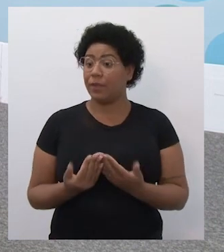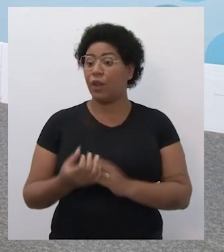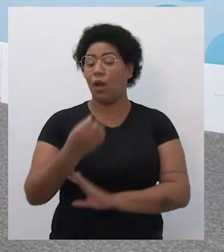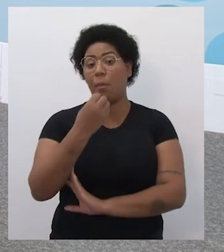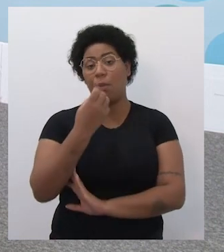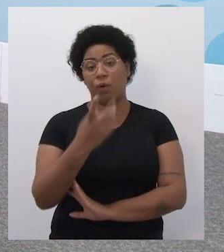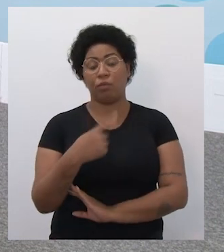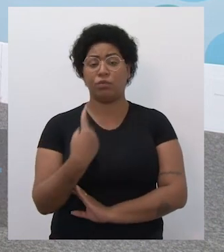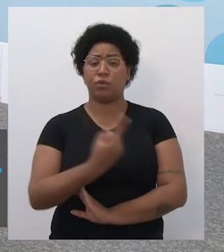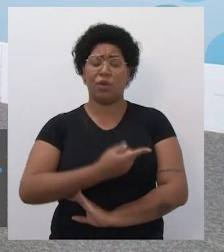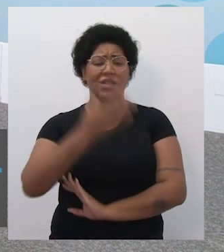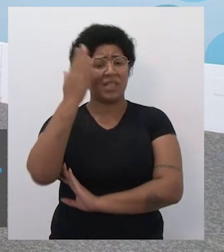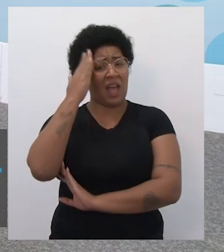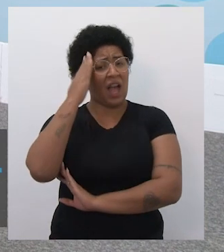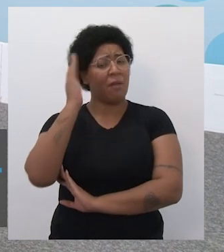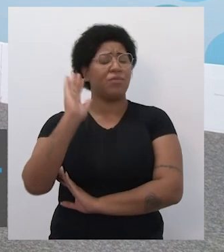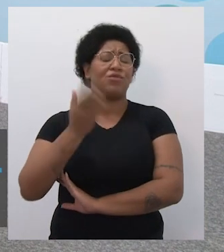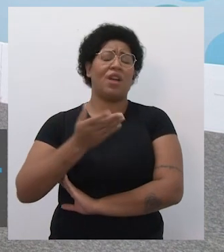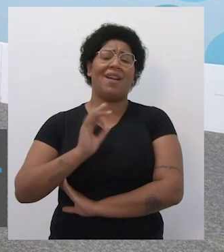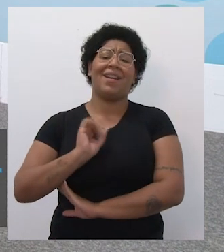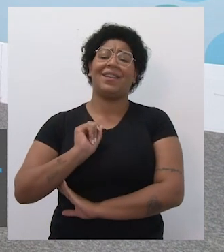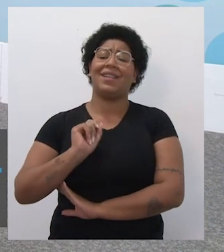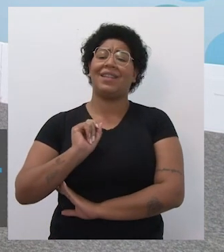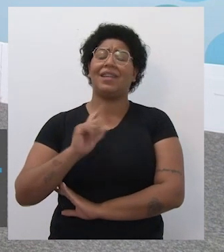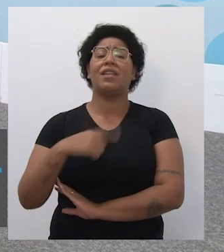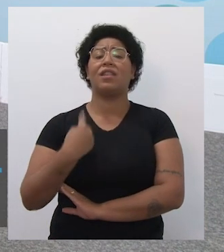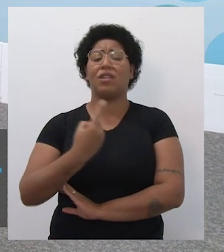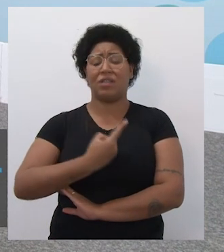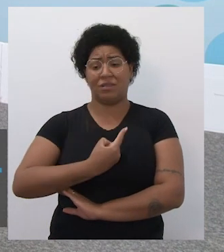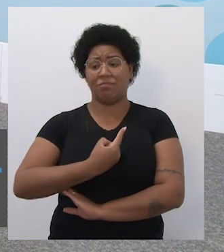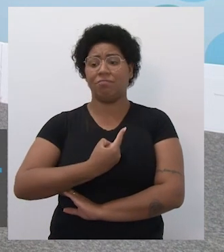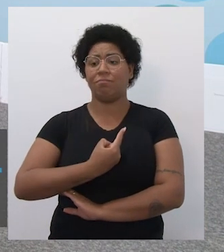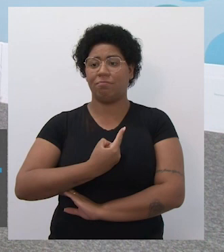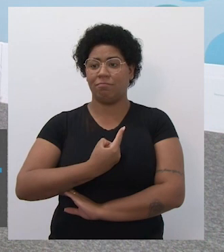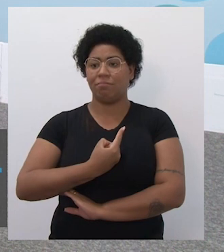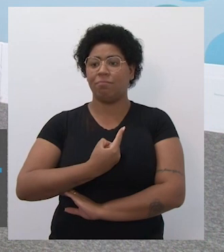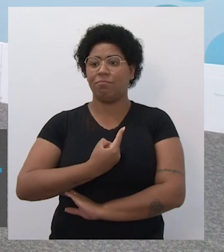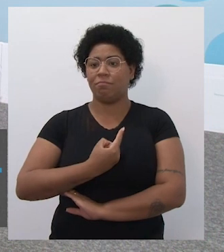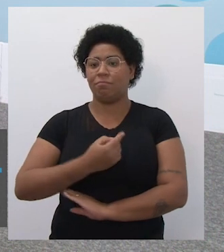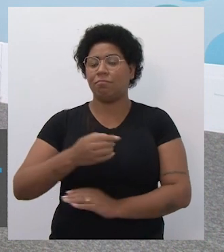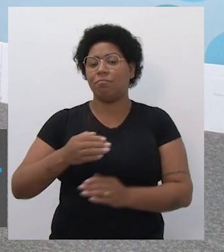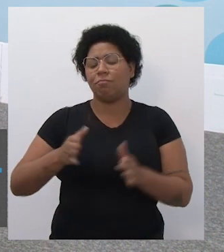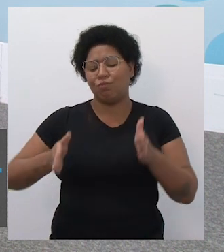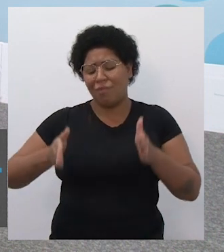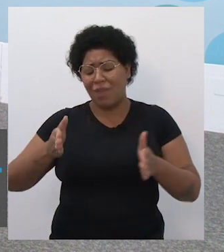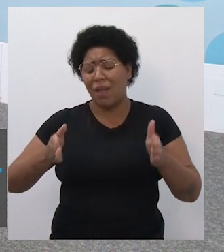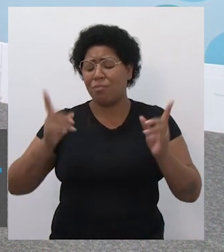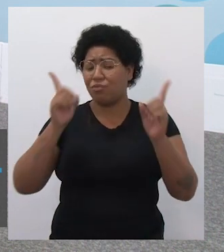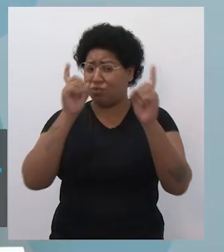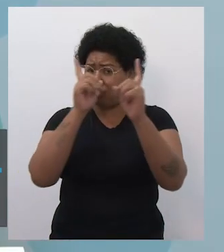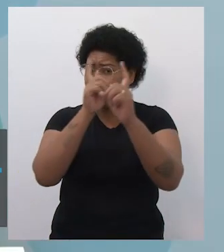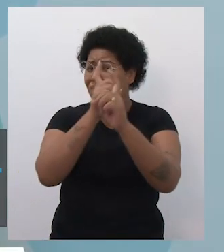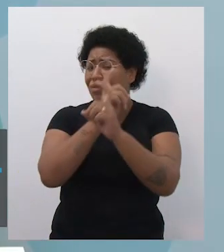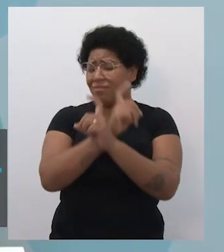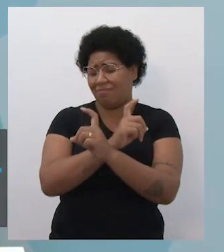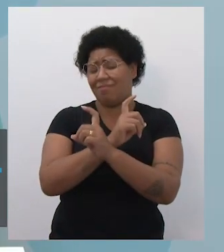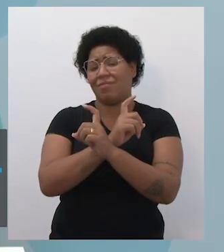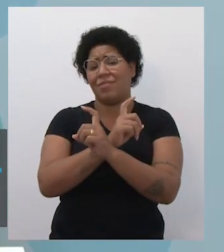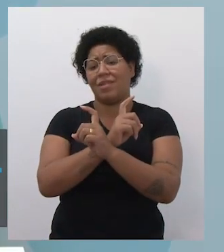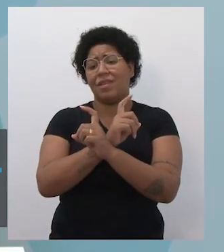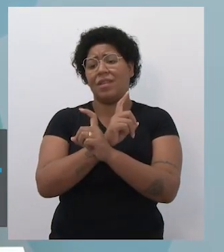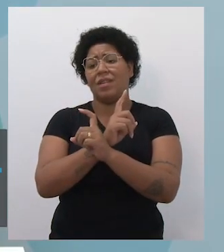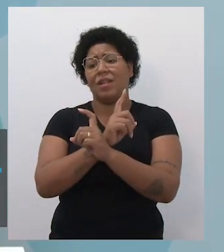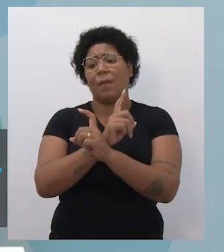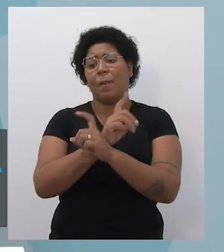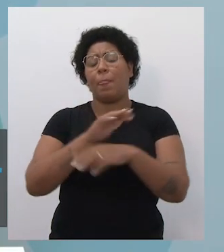Bom, todos nós sabemos que vivemos em um momento delicado, de muitas dificuldades, e pensando,